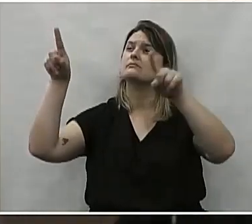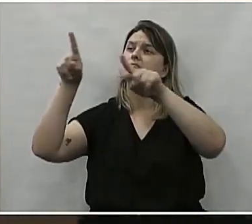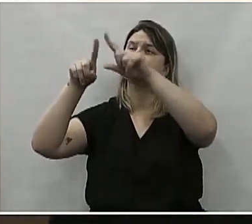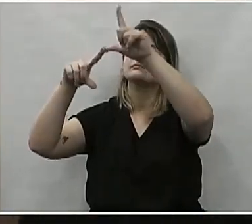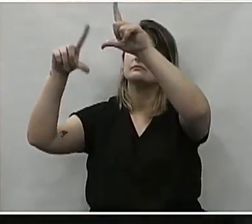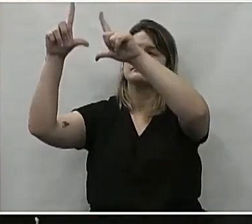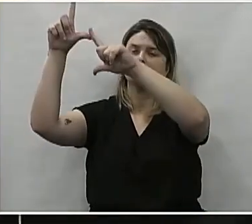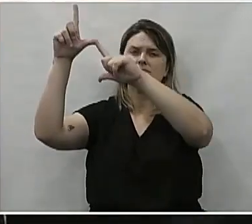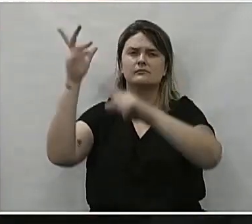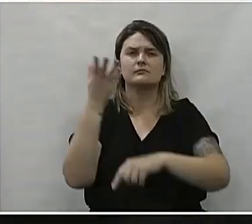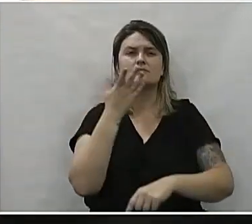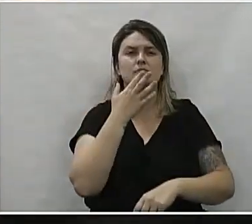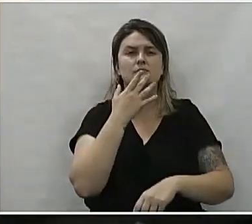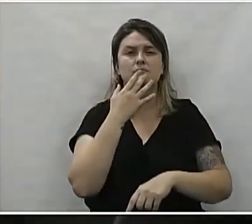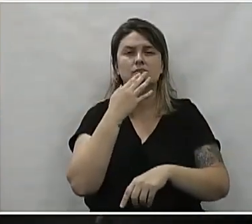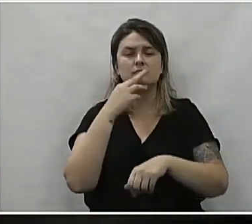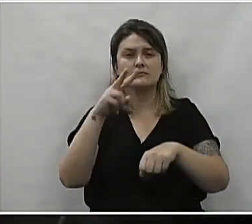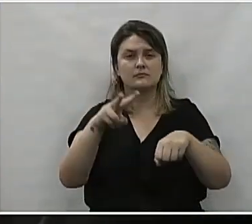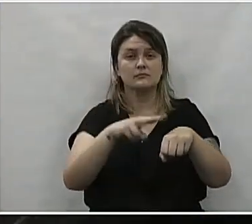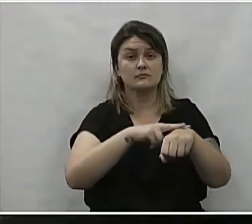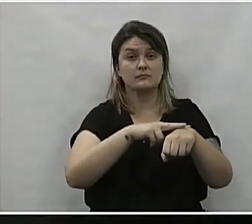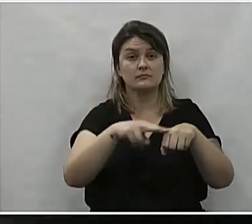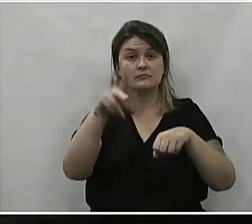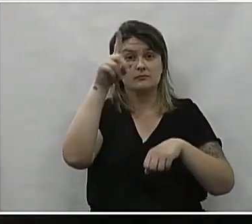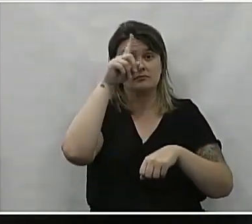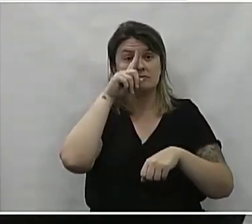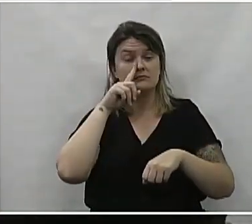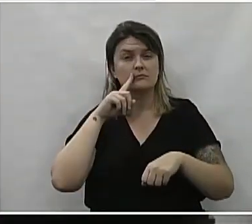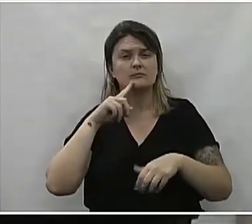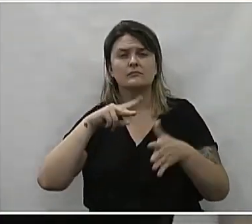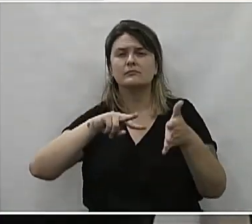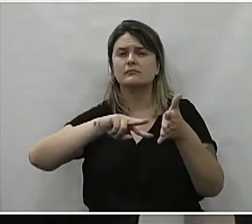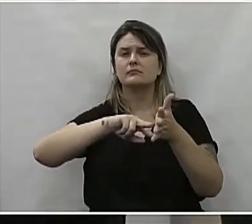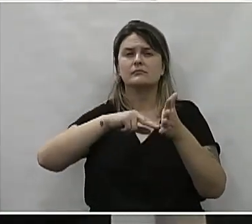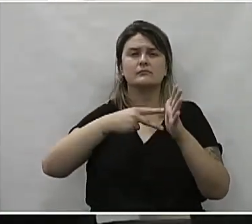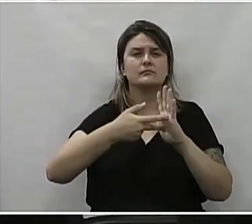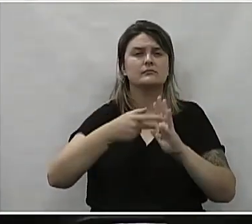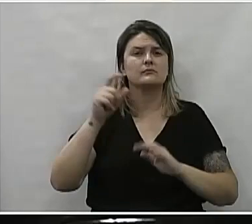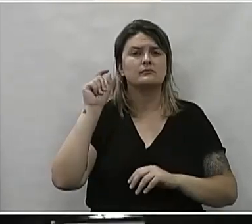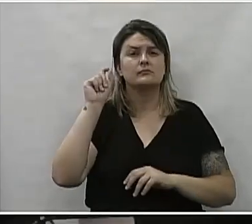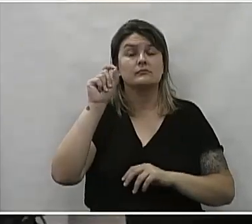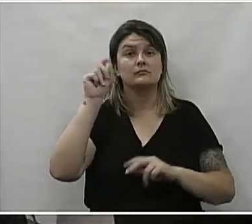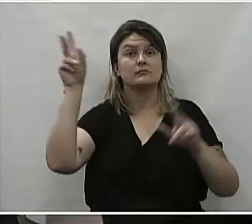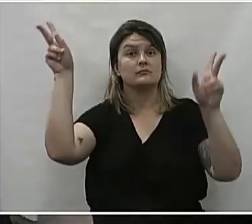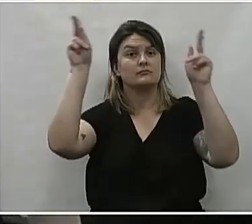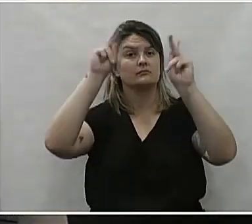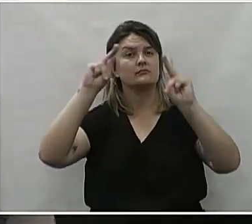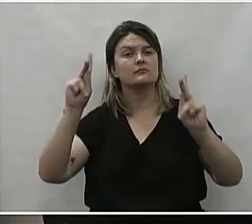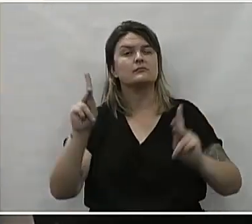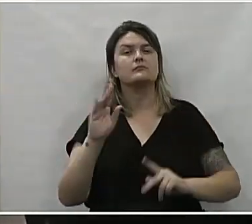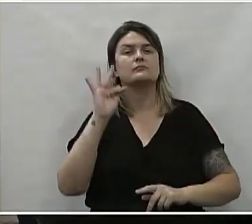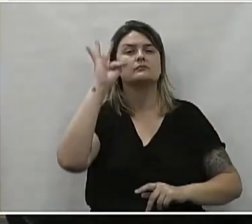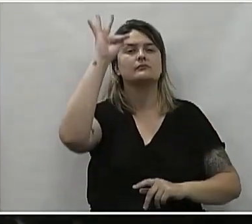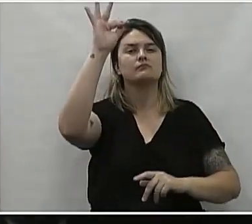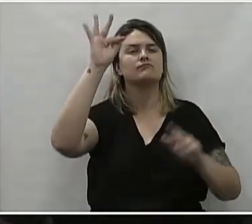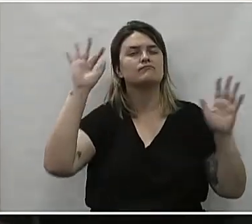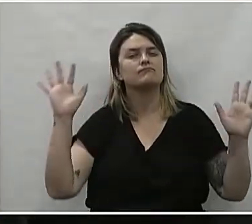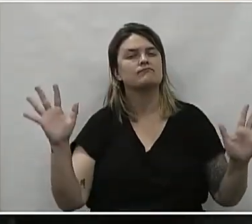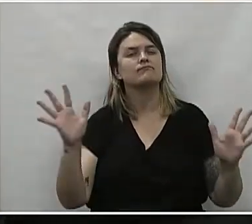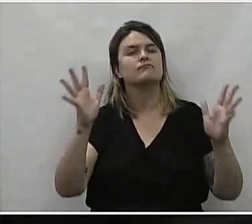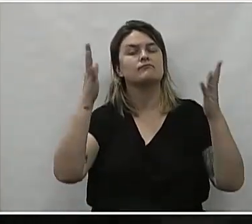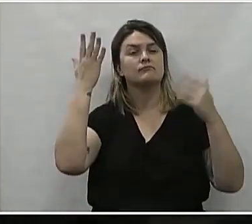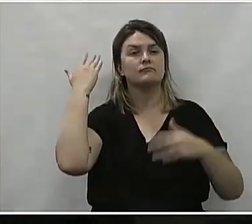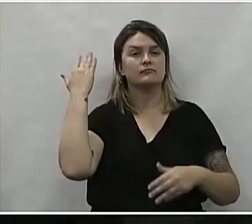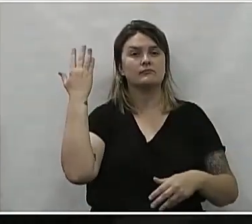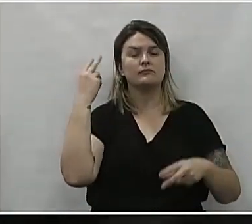ostentas estrelado Bendigo, verde e louro, desta flâmula Paz no futuro e glória